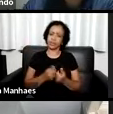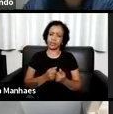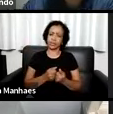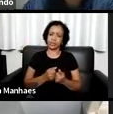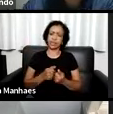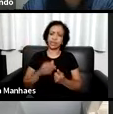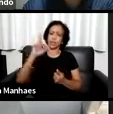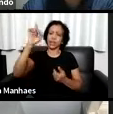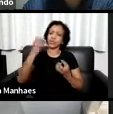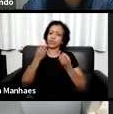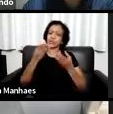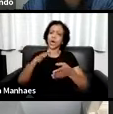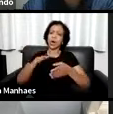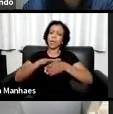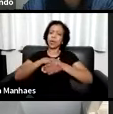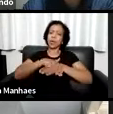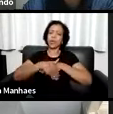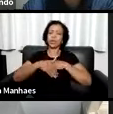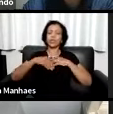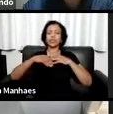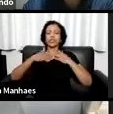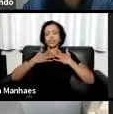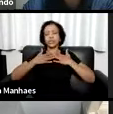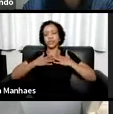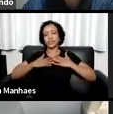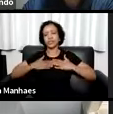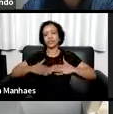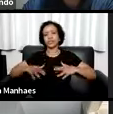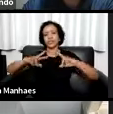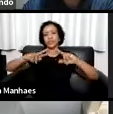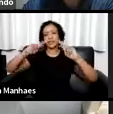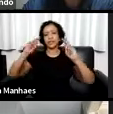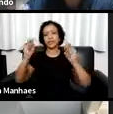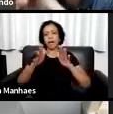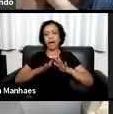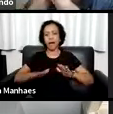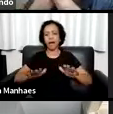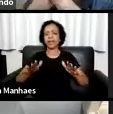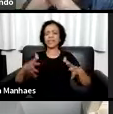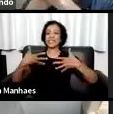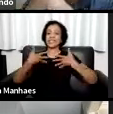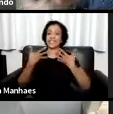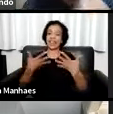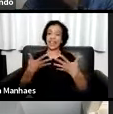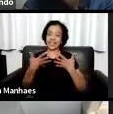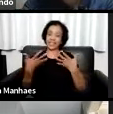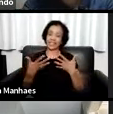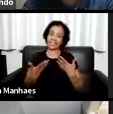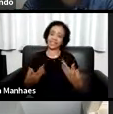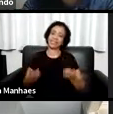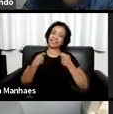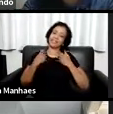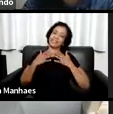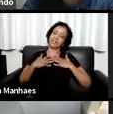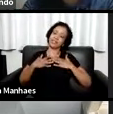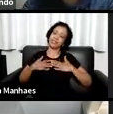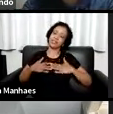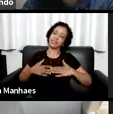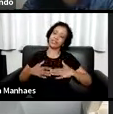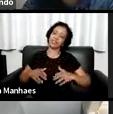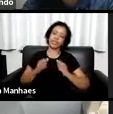uma noite de tranquilidade, de paz, de alegria, de descanso junto aos